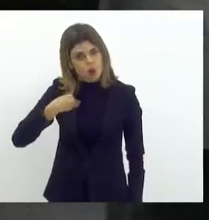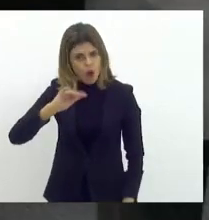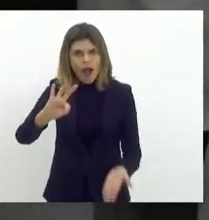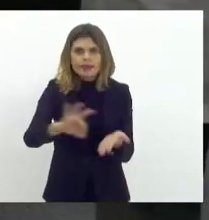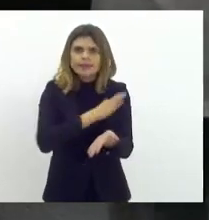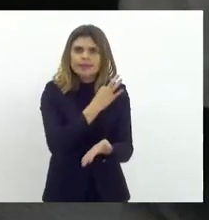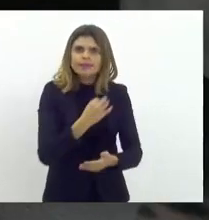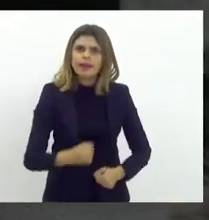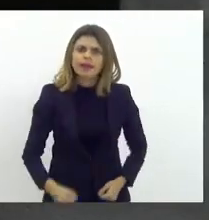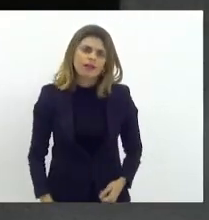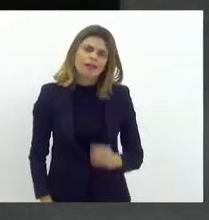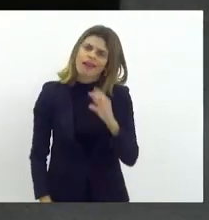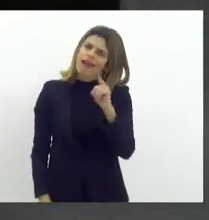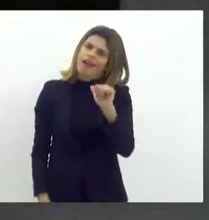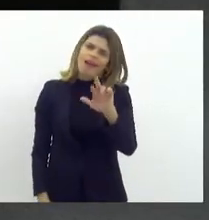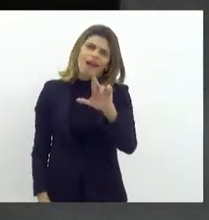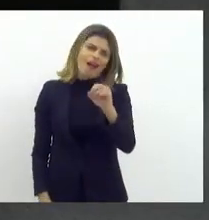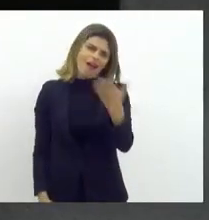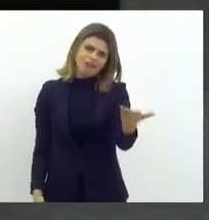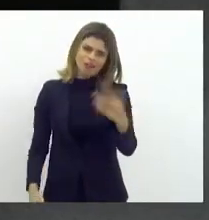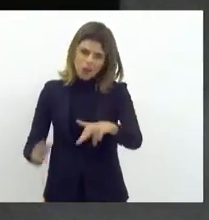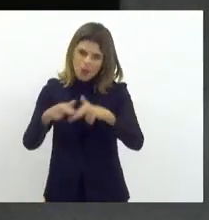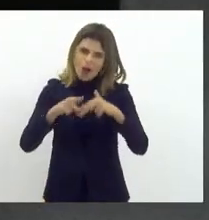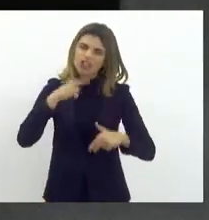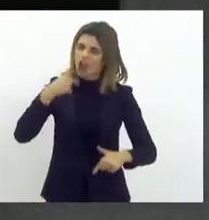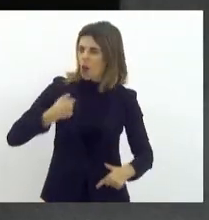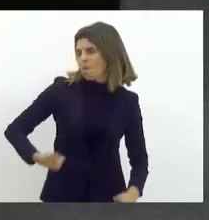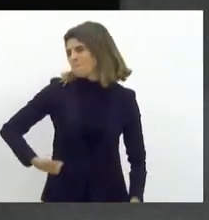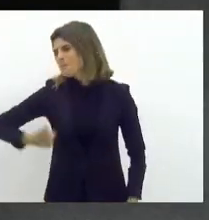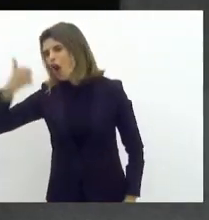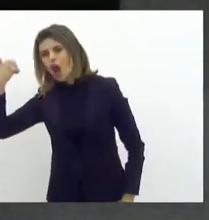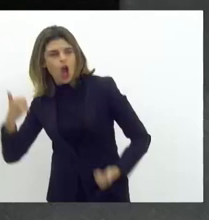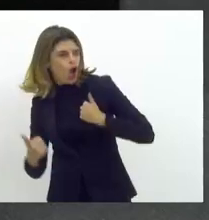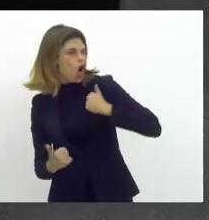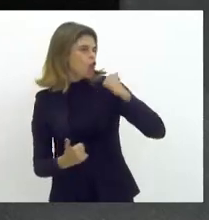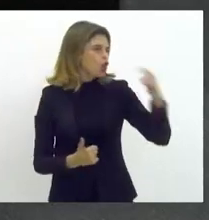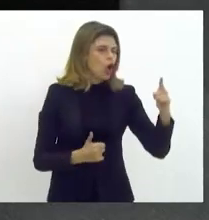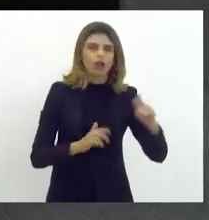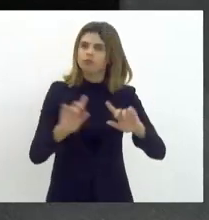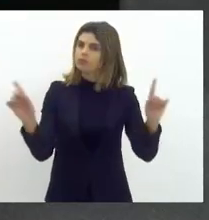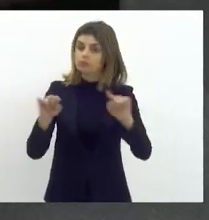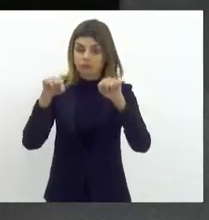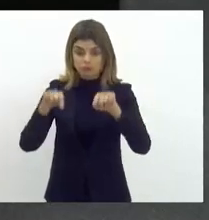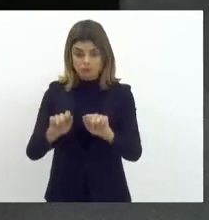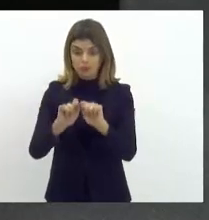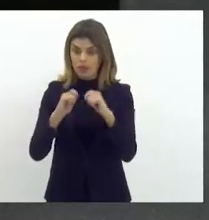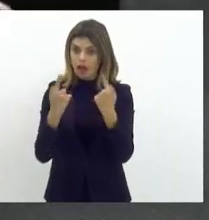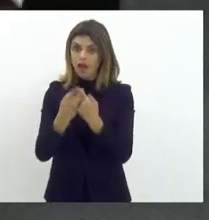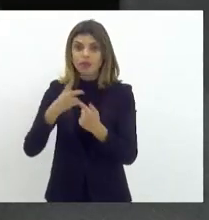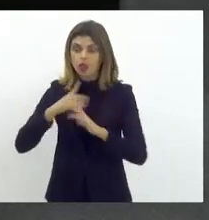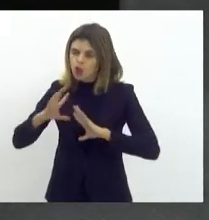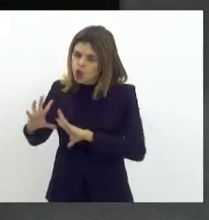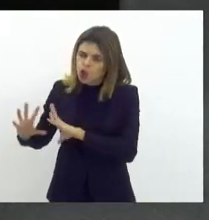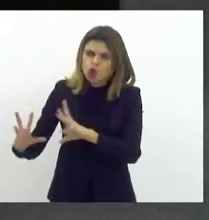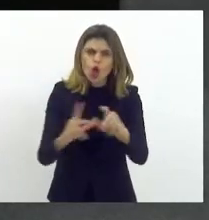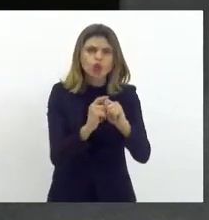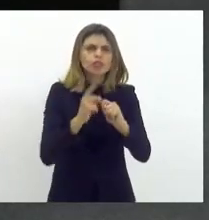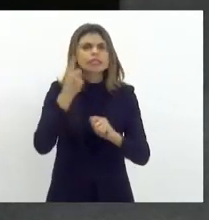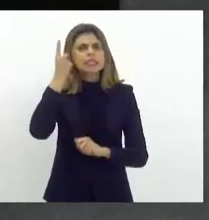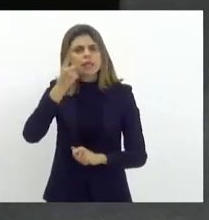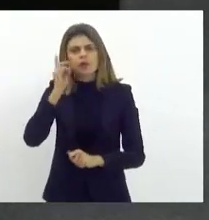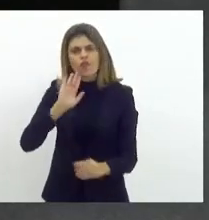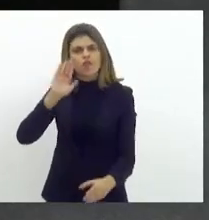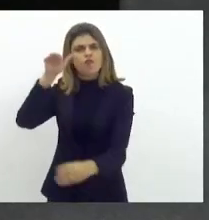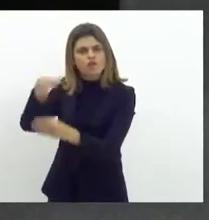e é claro senhora Presidente né porque eu sou melhor ou pior do que ninguém essa casa tem todos os deputados e deputados eleitos